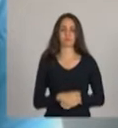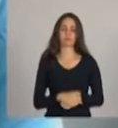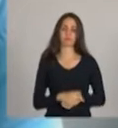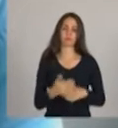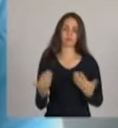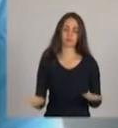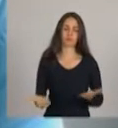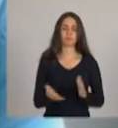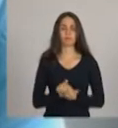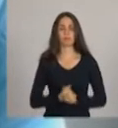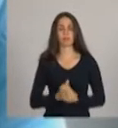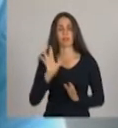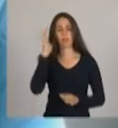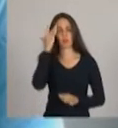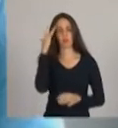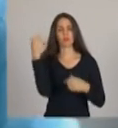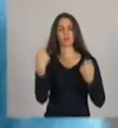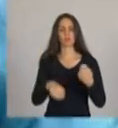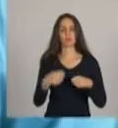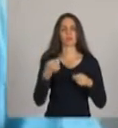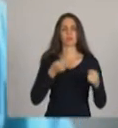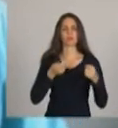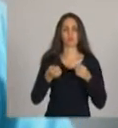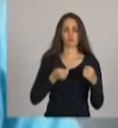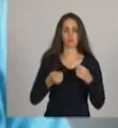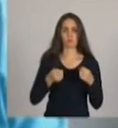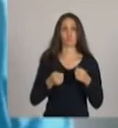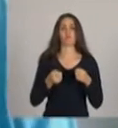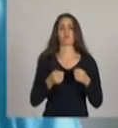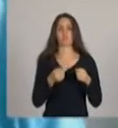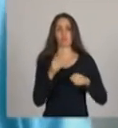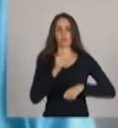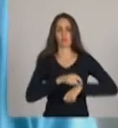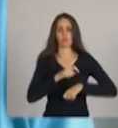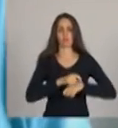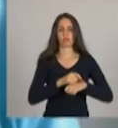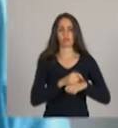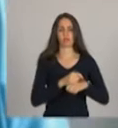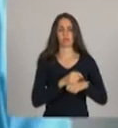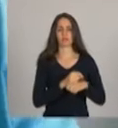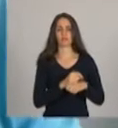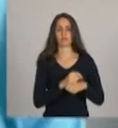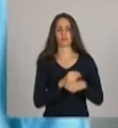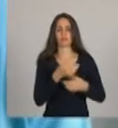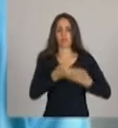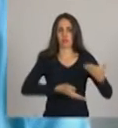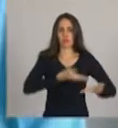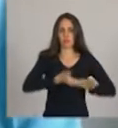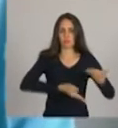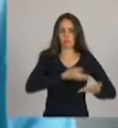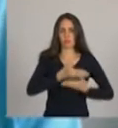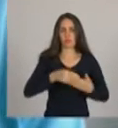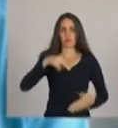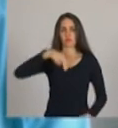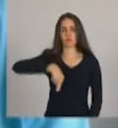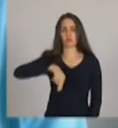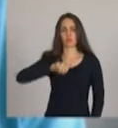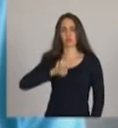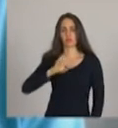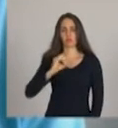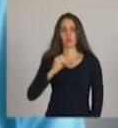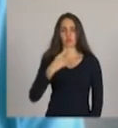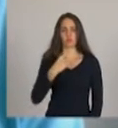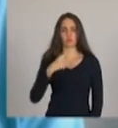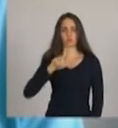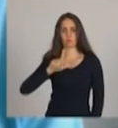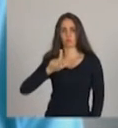que o problema da regulação nas consultas relacionadas à neoplasia, à cabeça e